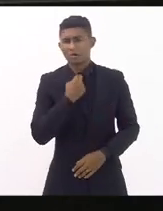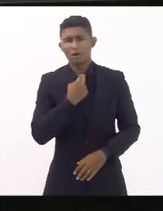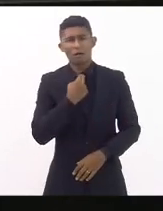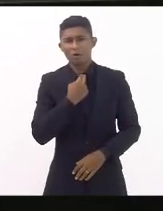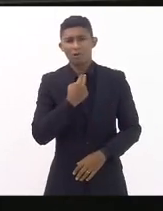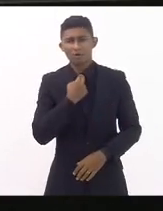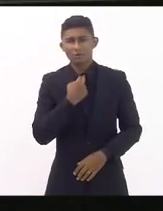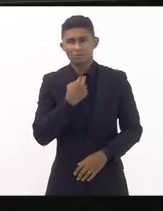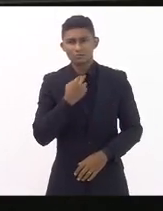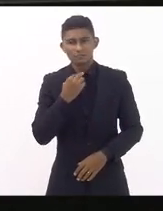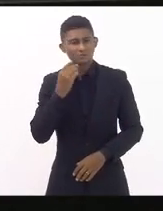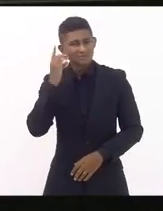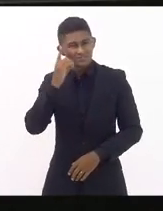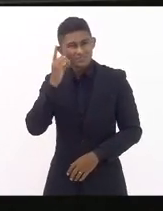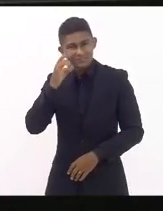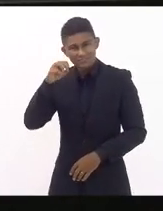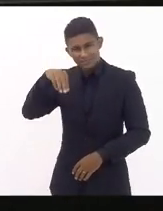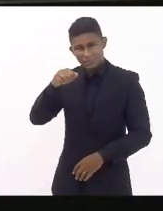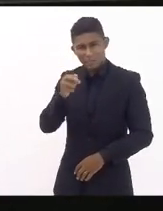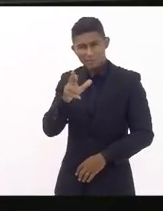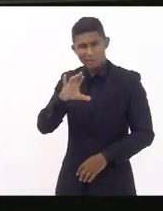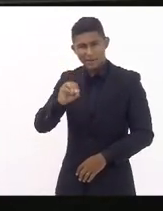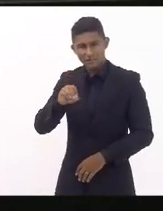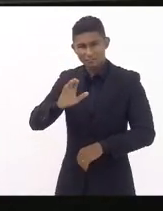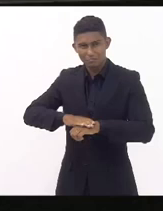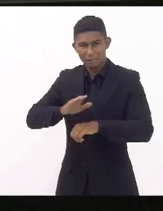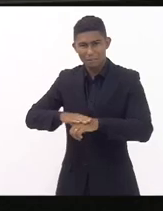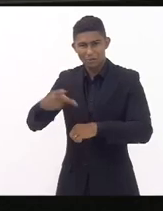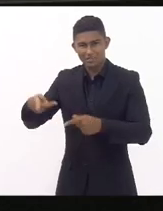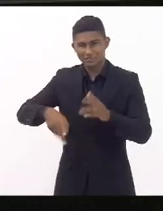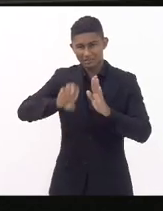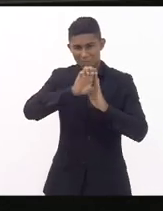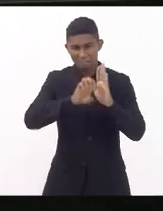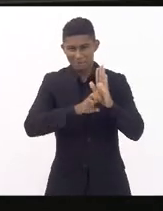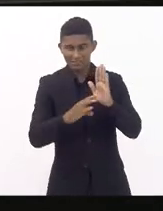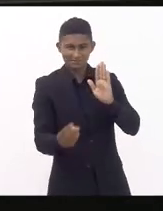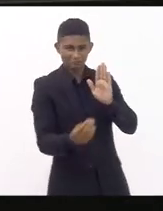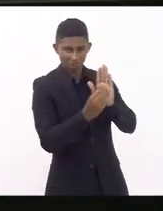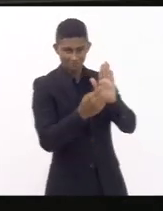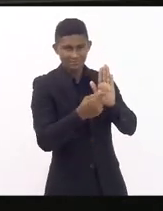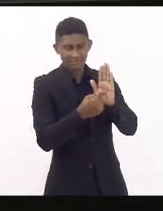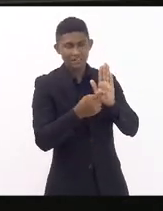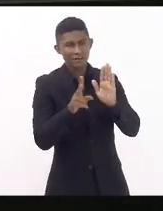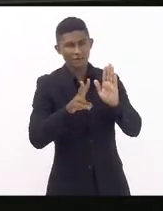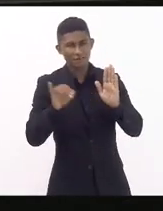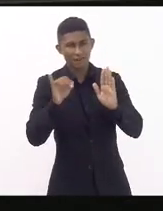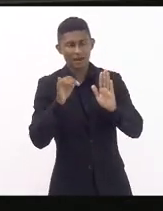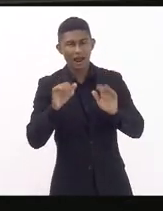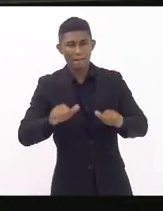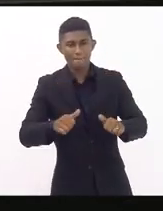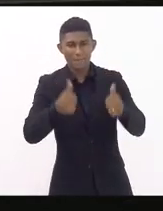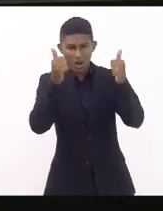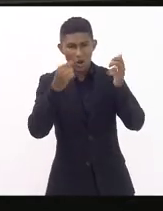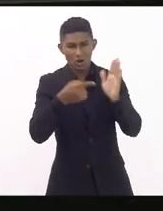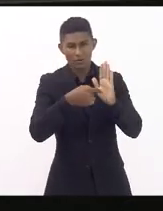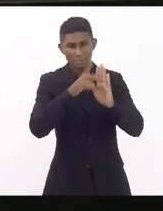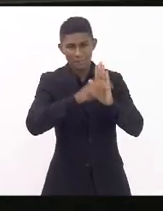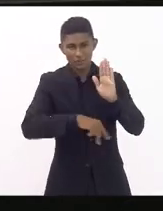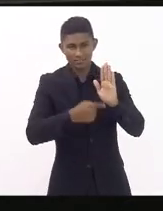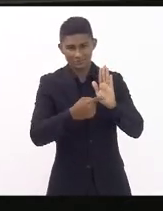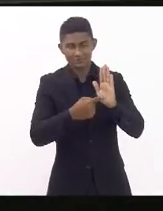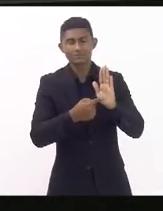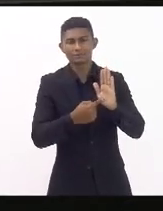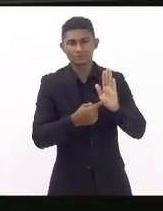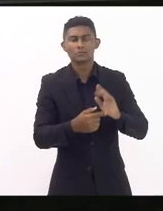de passar aqui, que colocou emenda no projeto, emenda que vai melhorar e aprimorar ainda mais o projeto, deputado